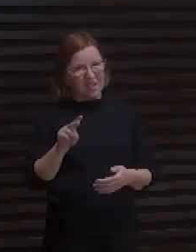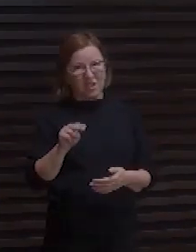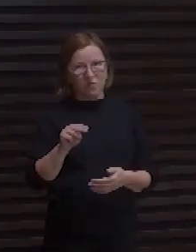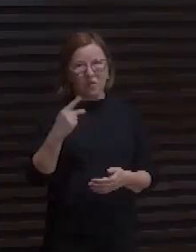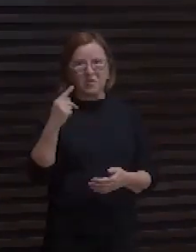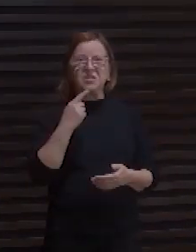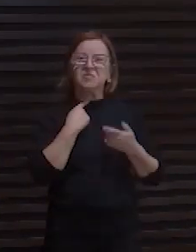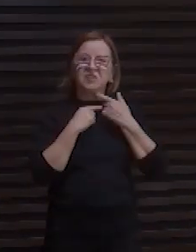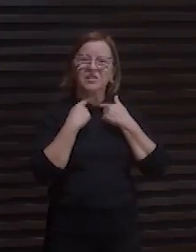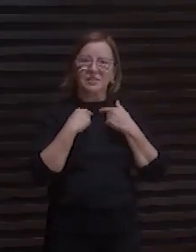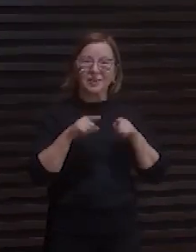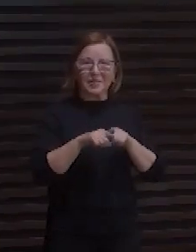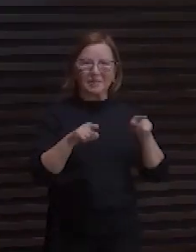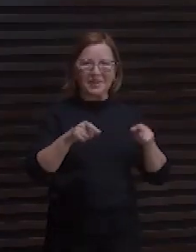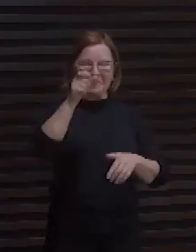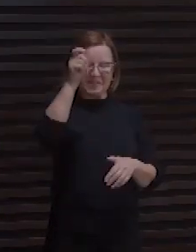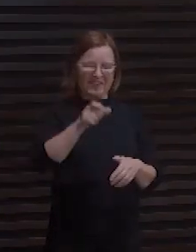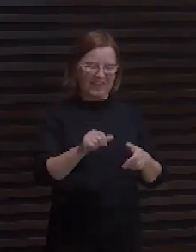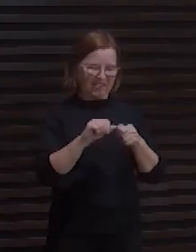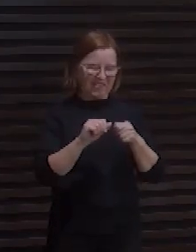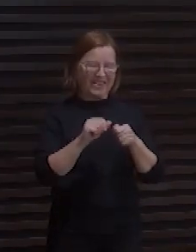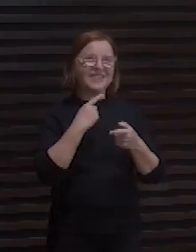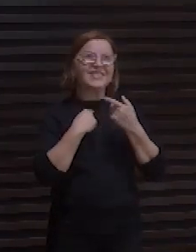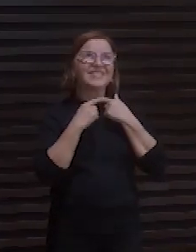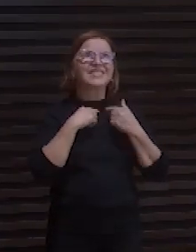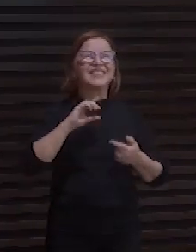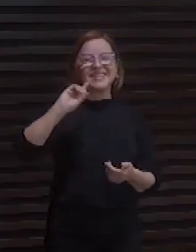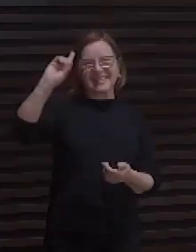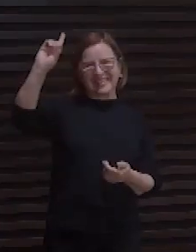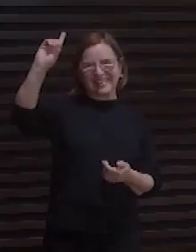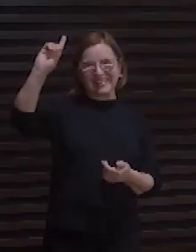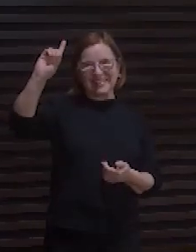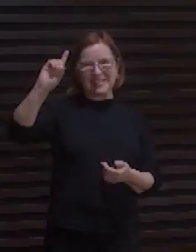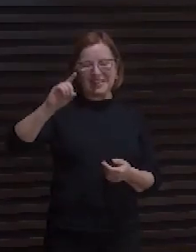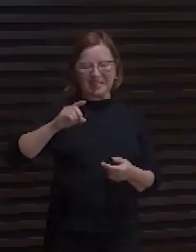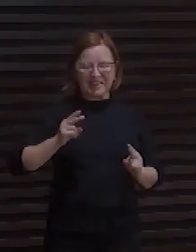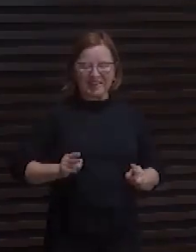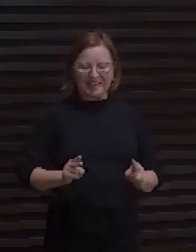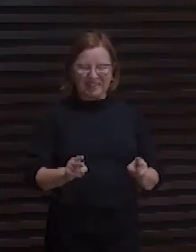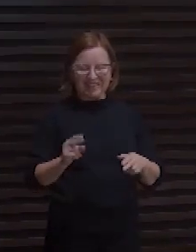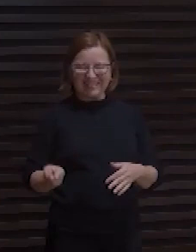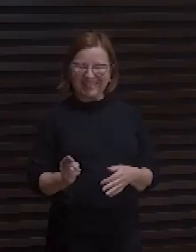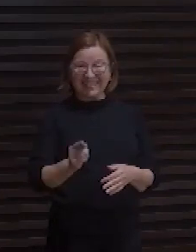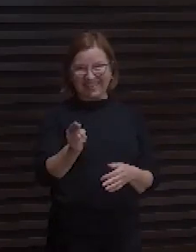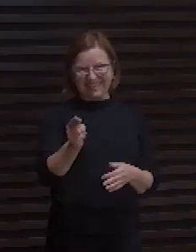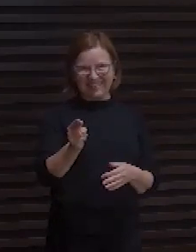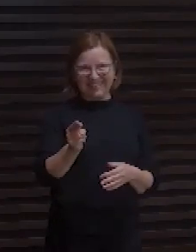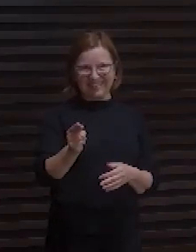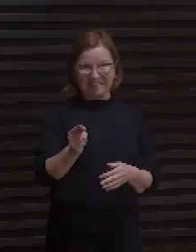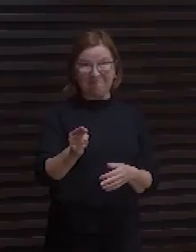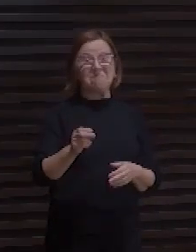seus desejos, mas aquele que faz a vontade de Deus permanece para sempre.